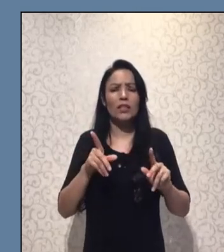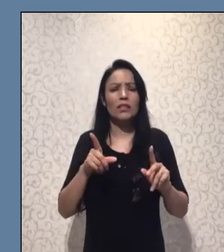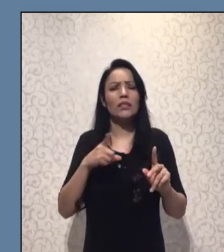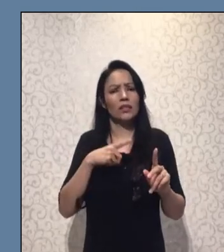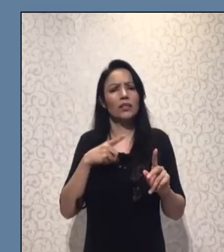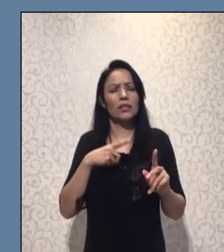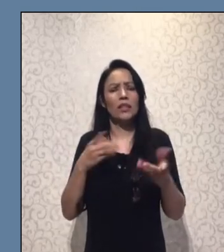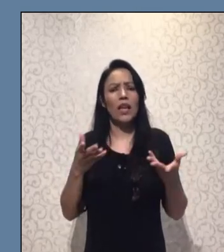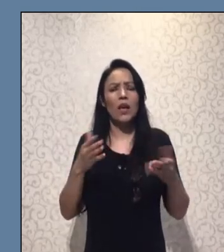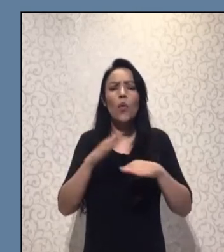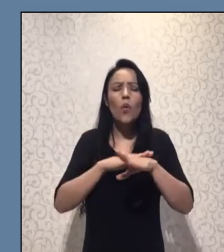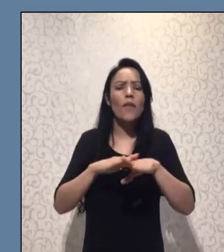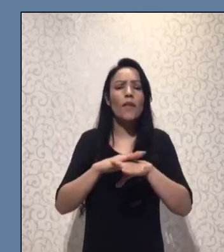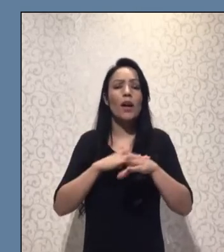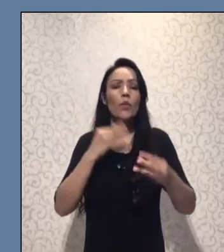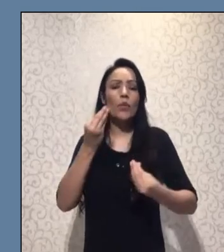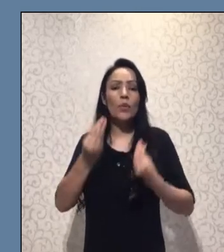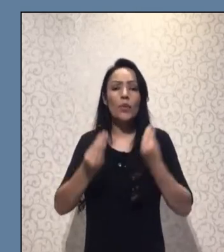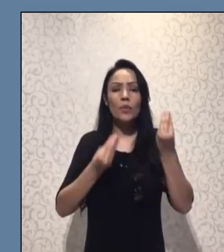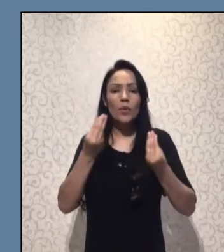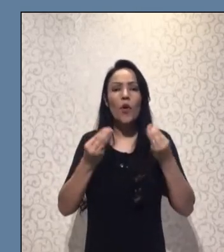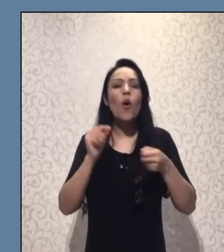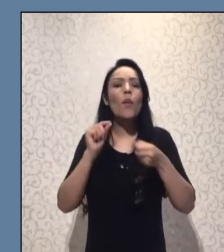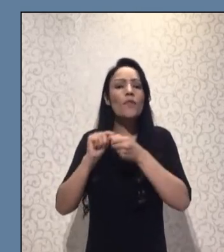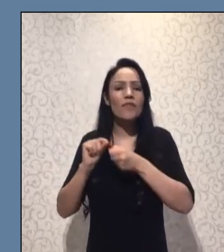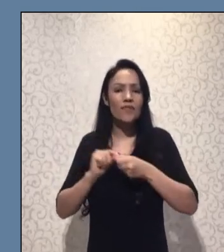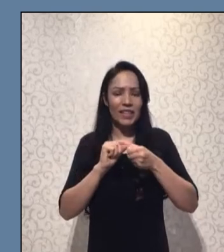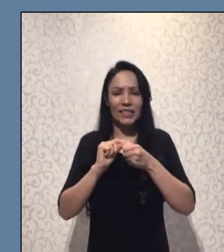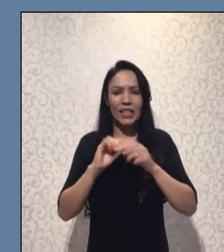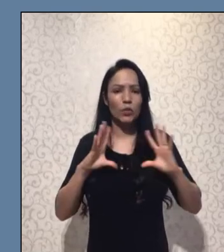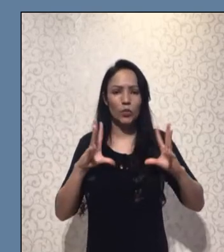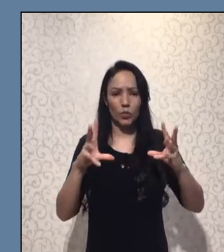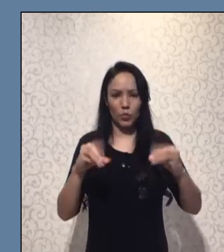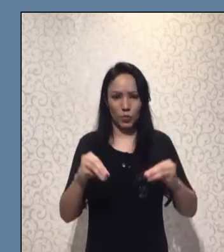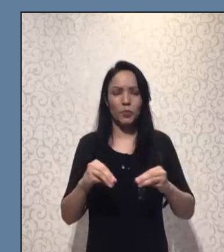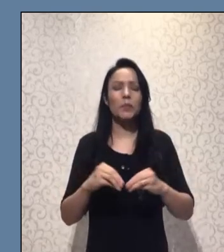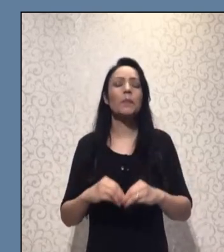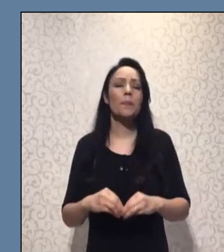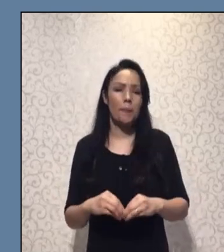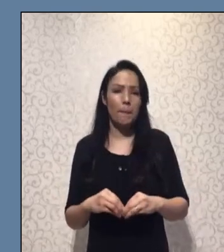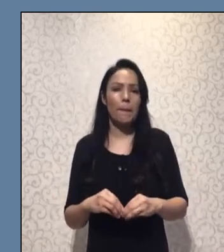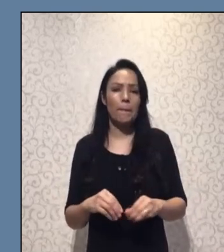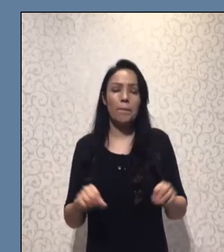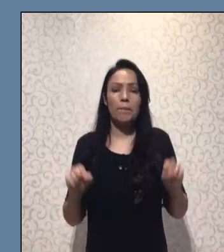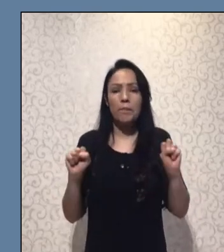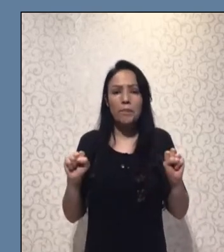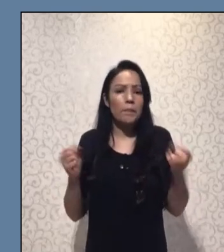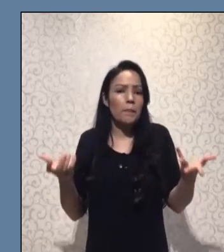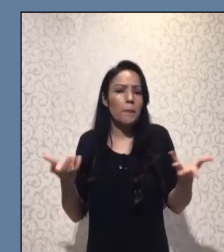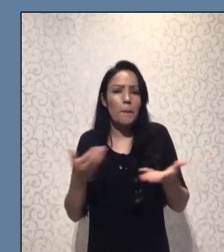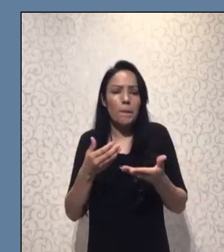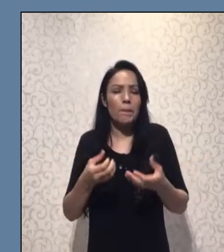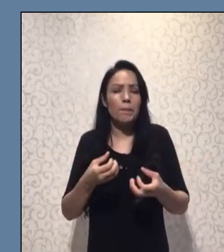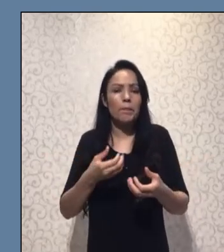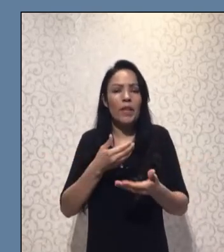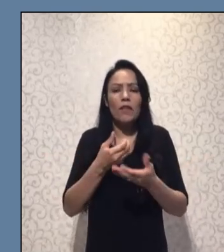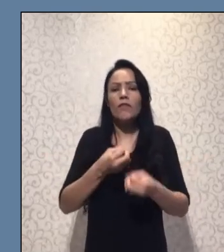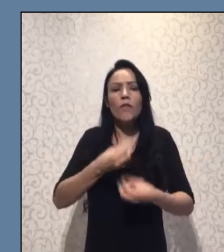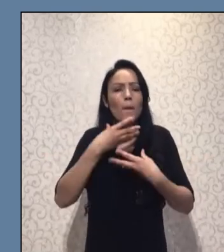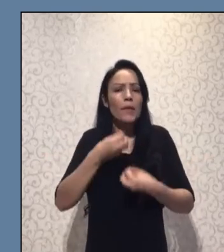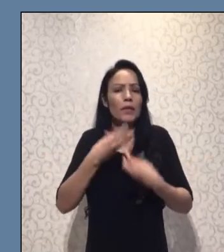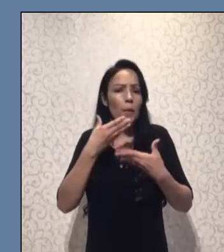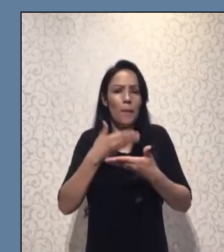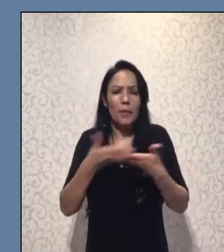sobre como realizar essa operação da melhor maneira possível, sem perda de informações e mantendo